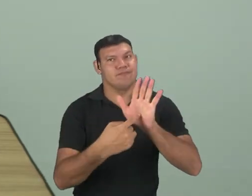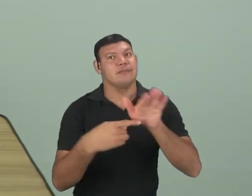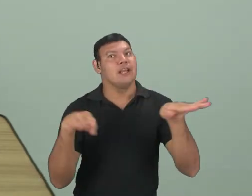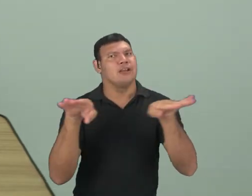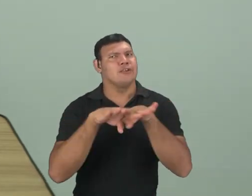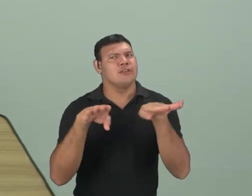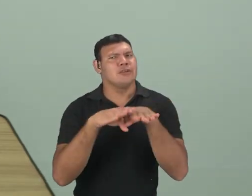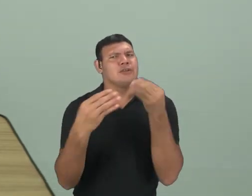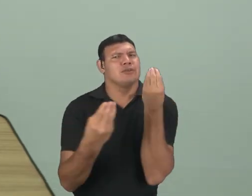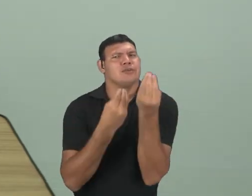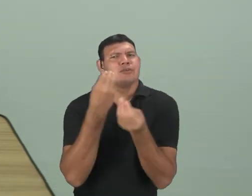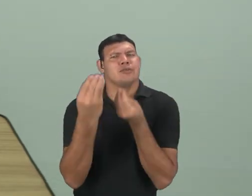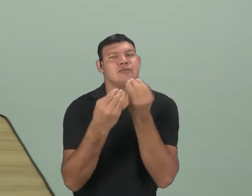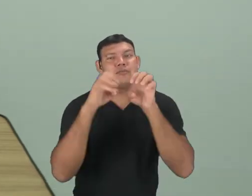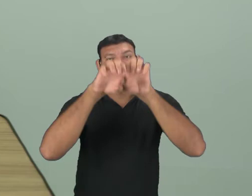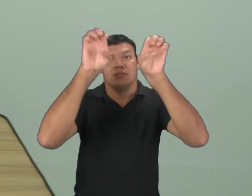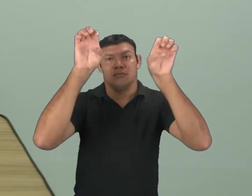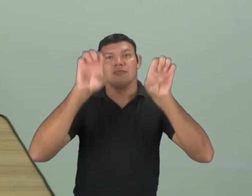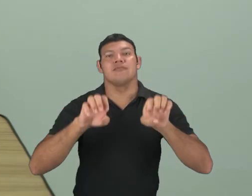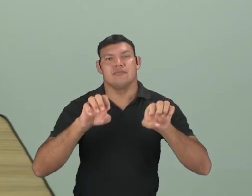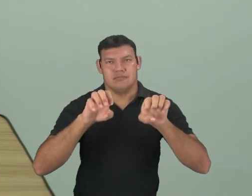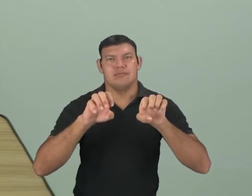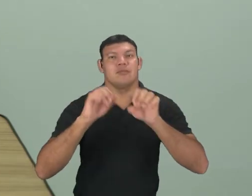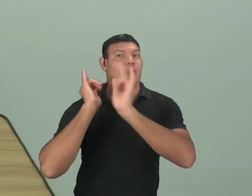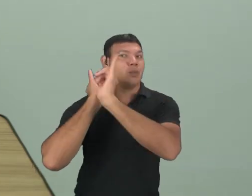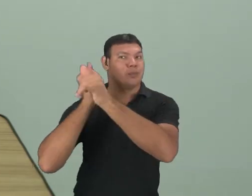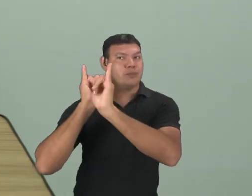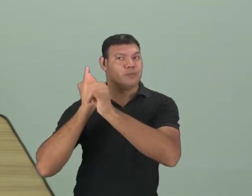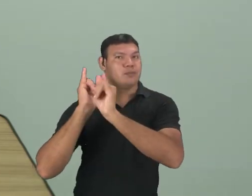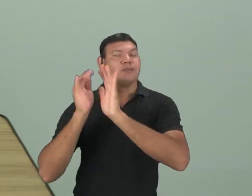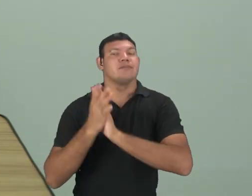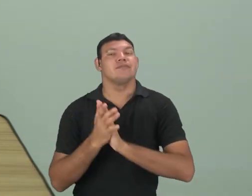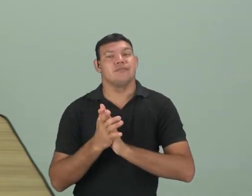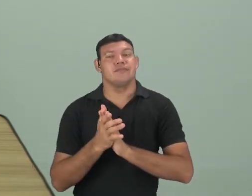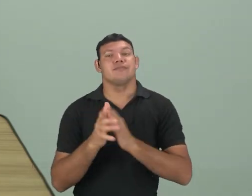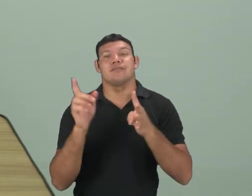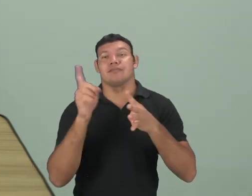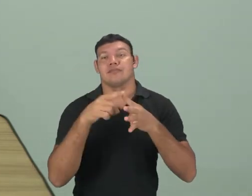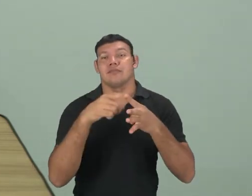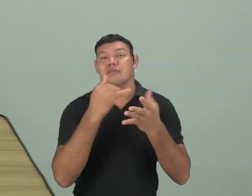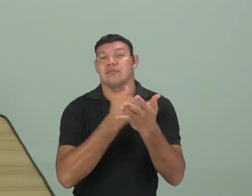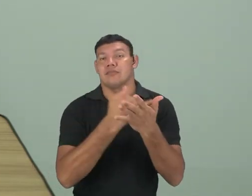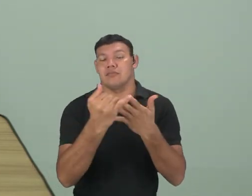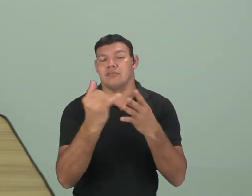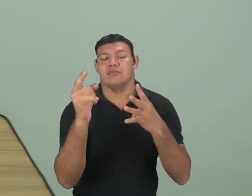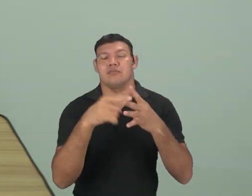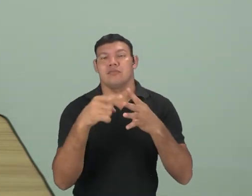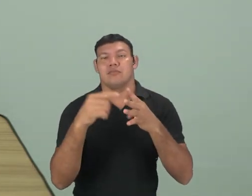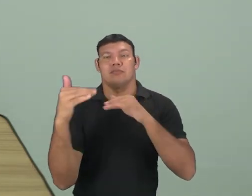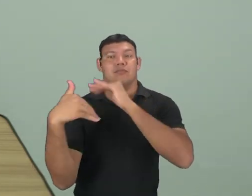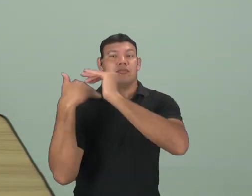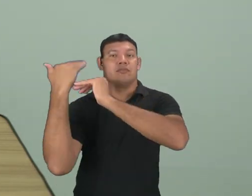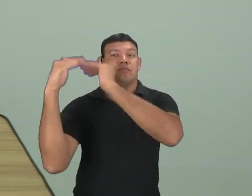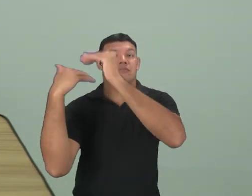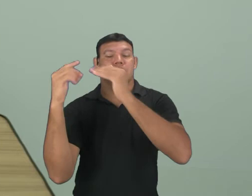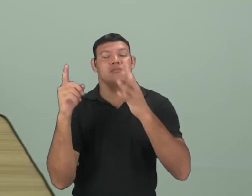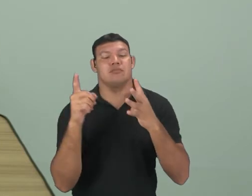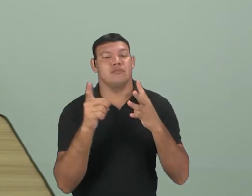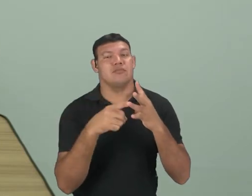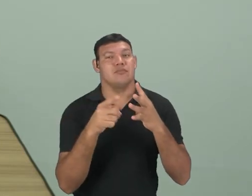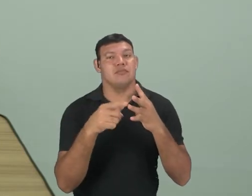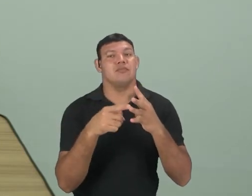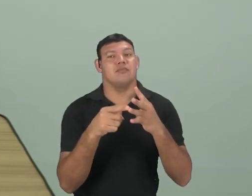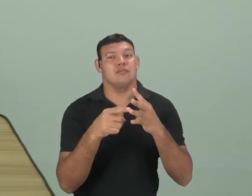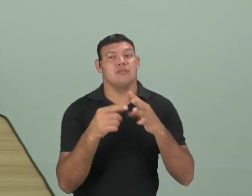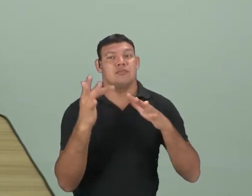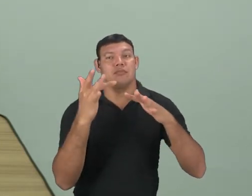aí como estruturar ao nosso conto, né? Que ele tem que ter uma introdução, o desenvolvimento e ele tem que